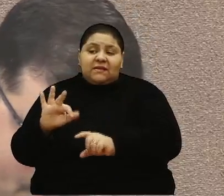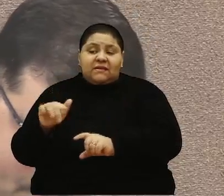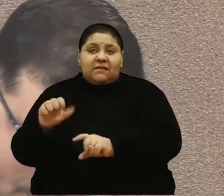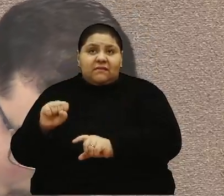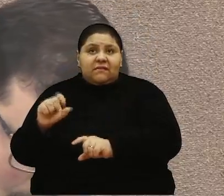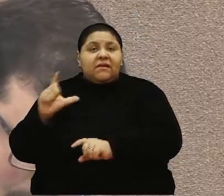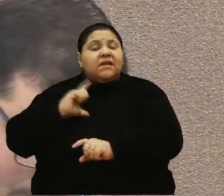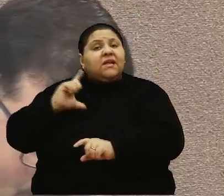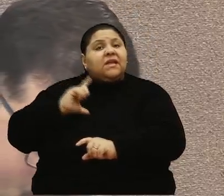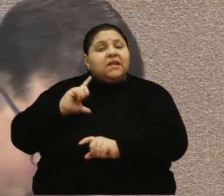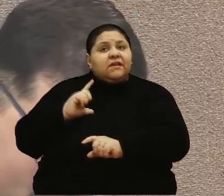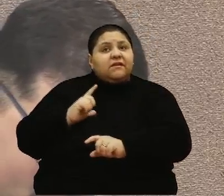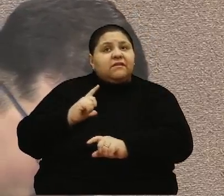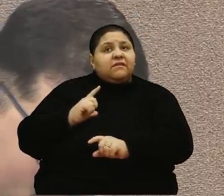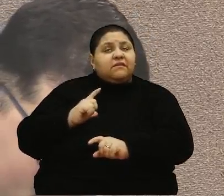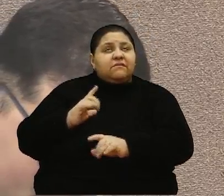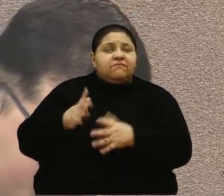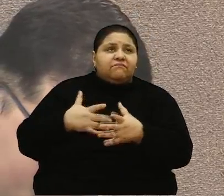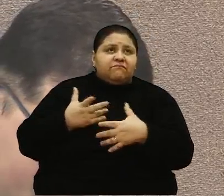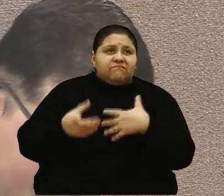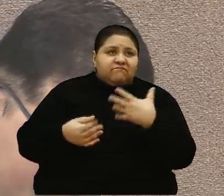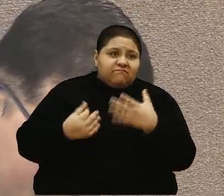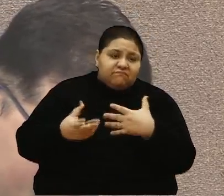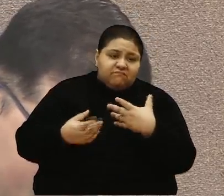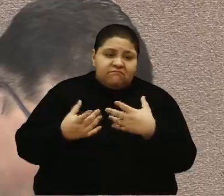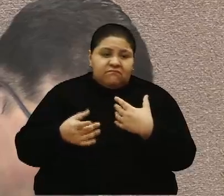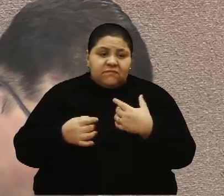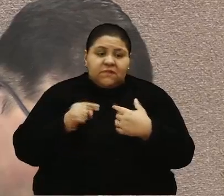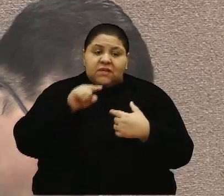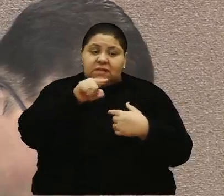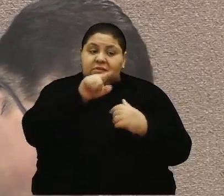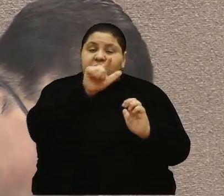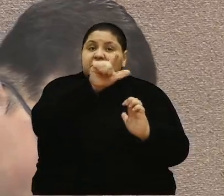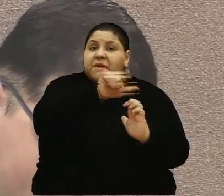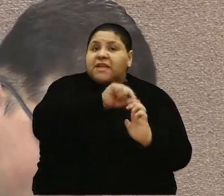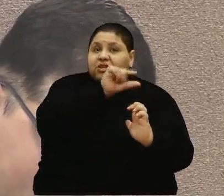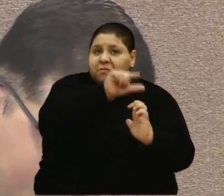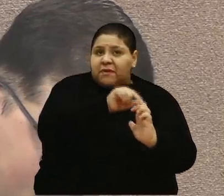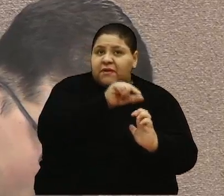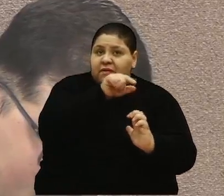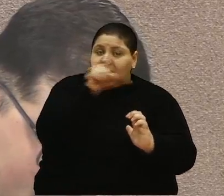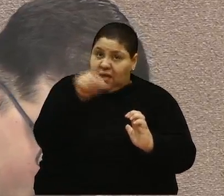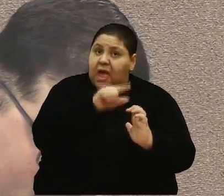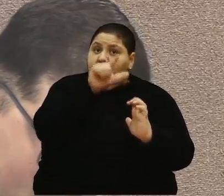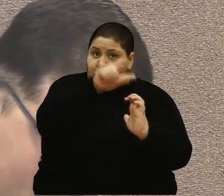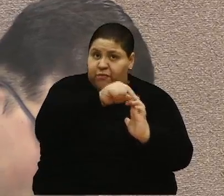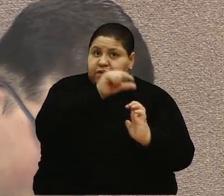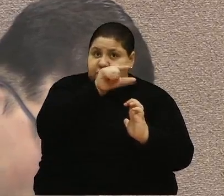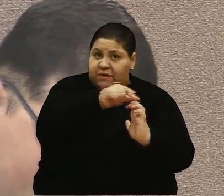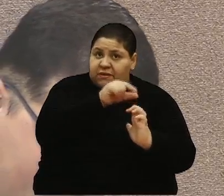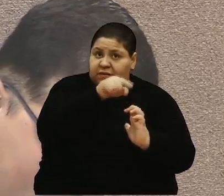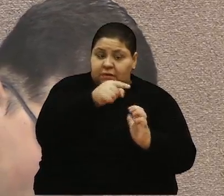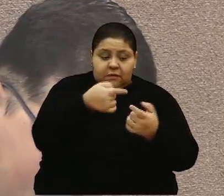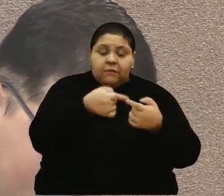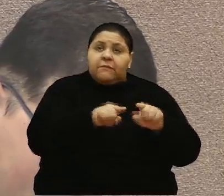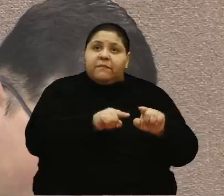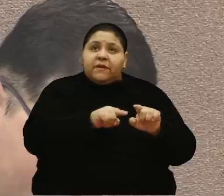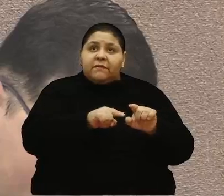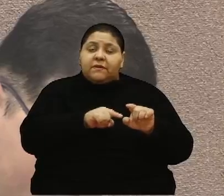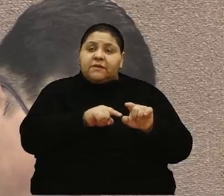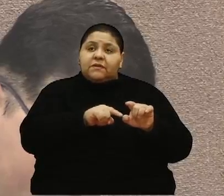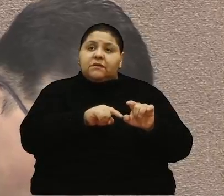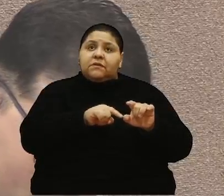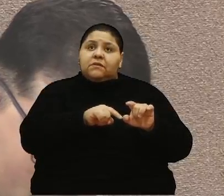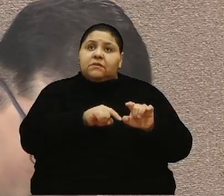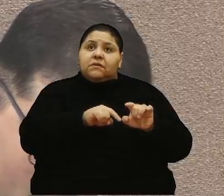Nós temos esse, digamos assim, um empreendimento. É um empreendimento, mas que vai resultar